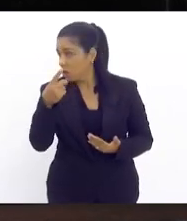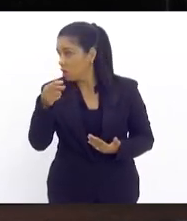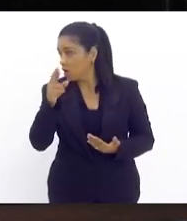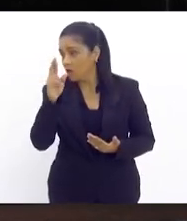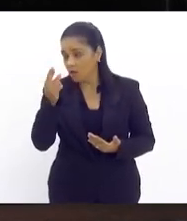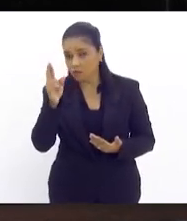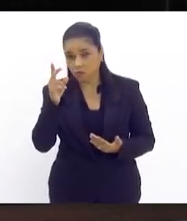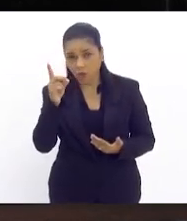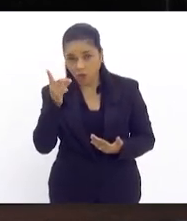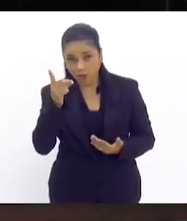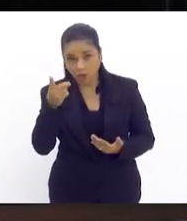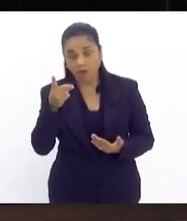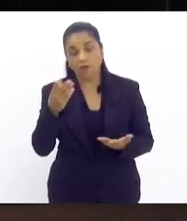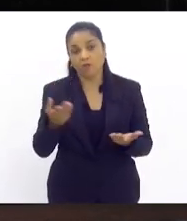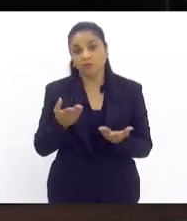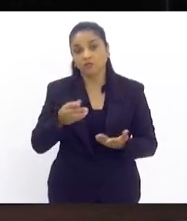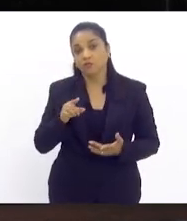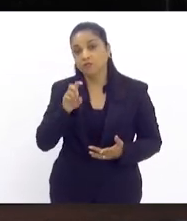temos a